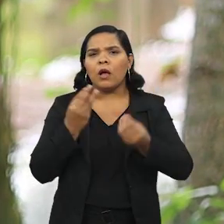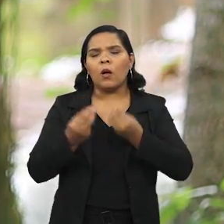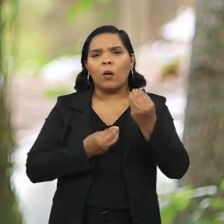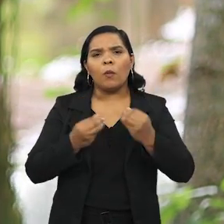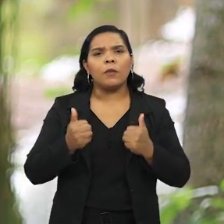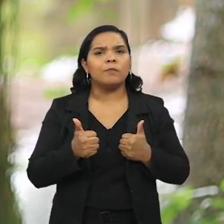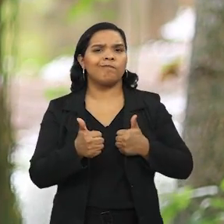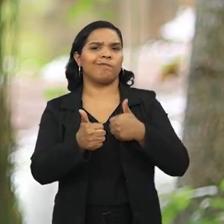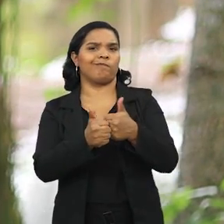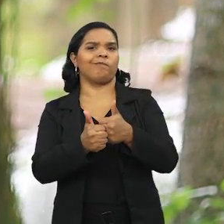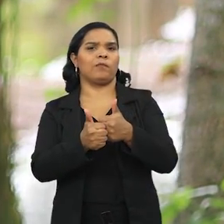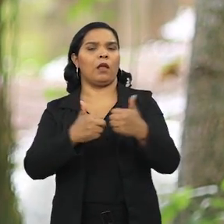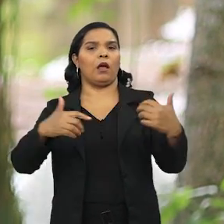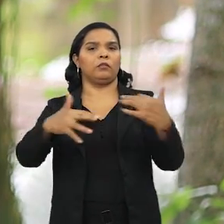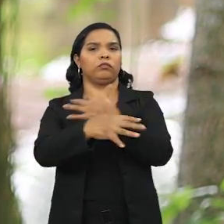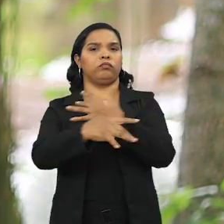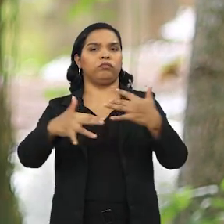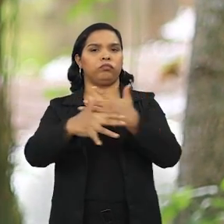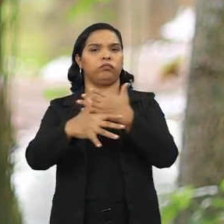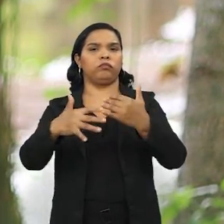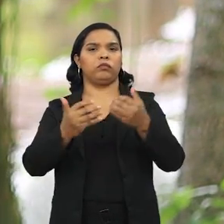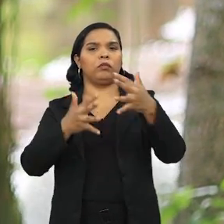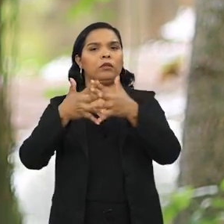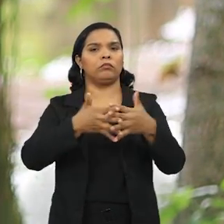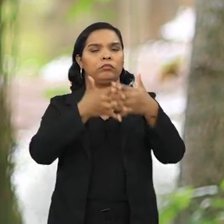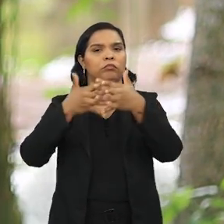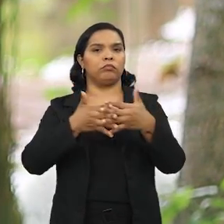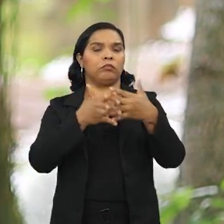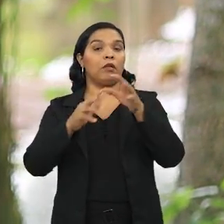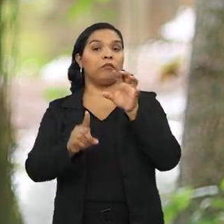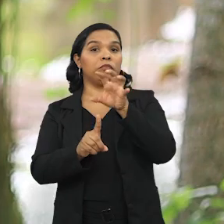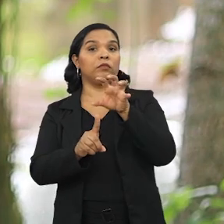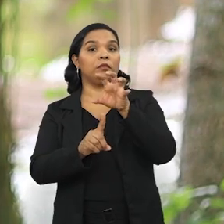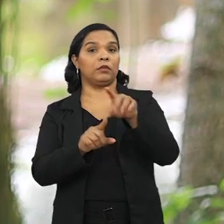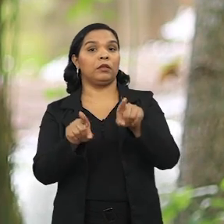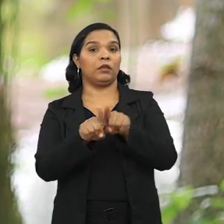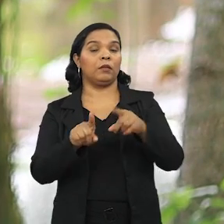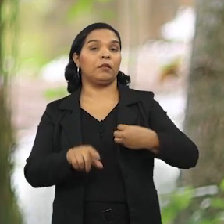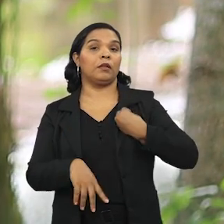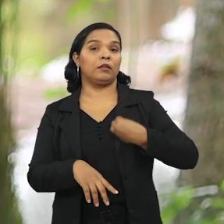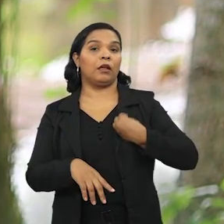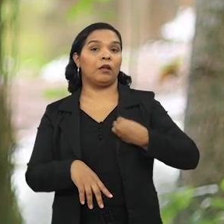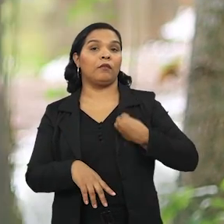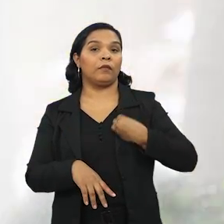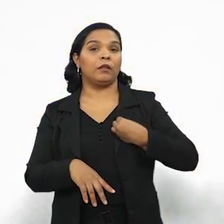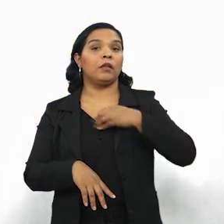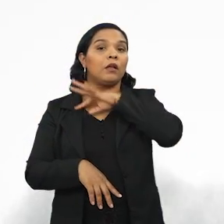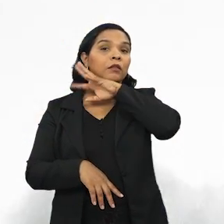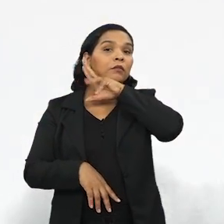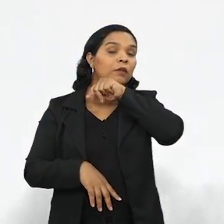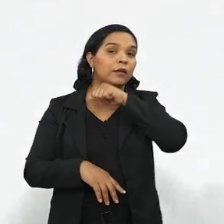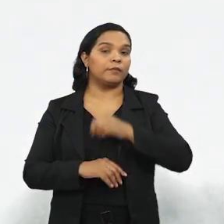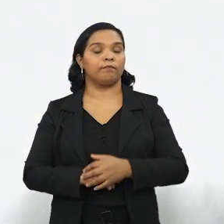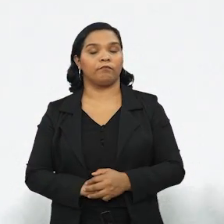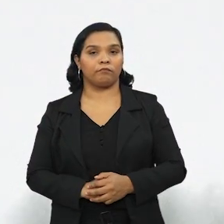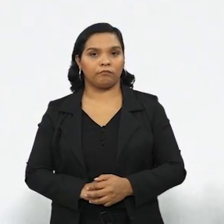proximidade com a rodovia tem impacto na preservação da área e também na vida das espécies nativas da região.